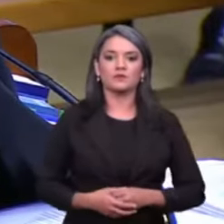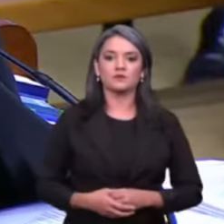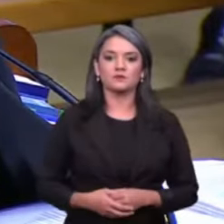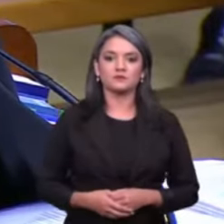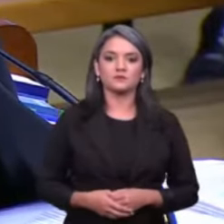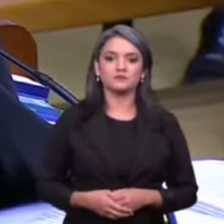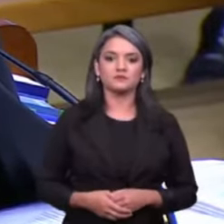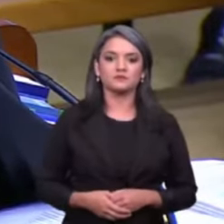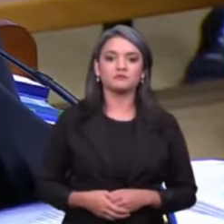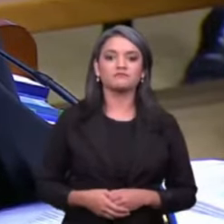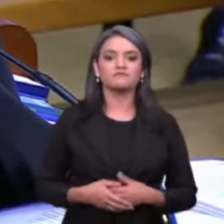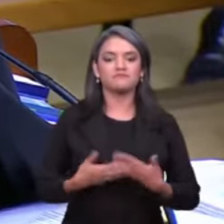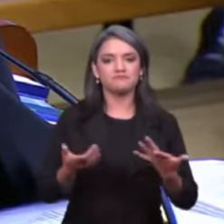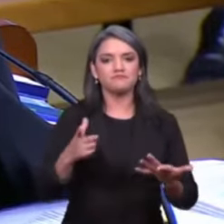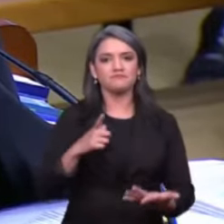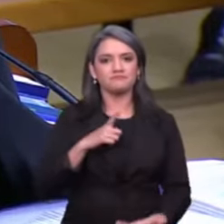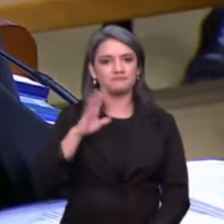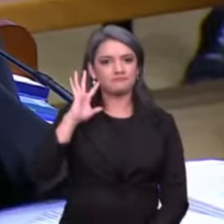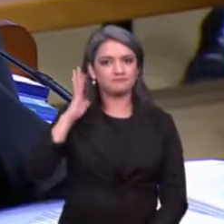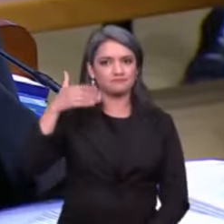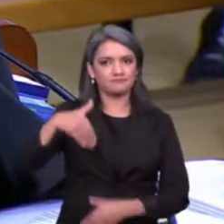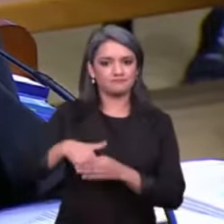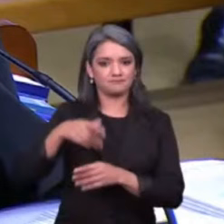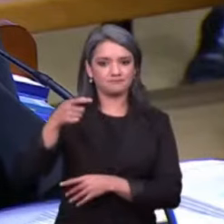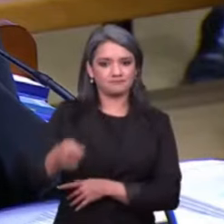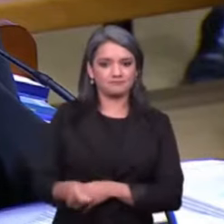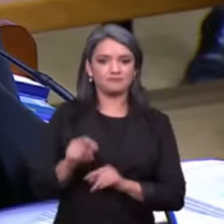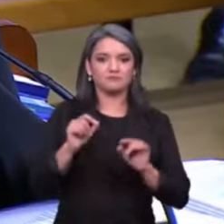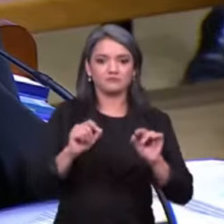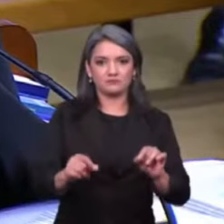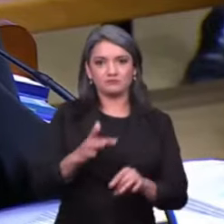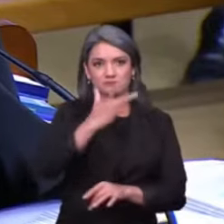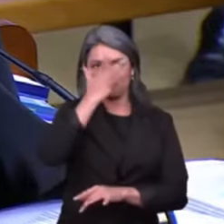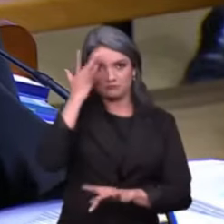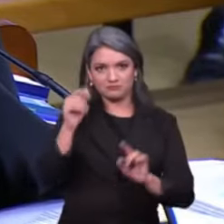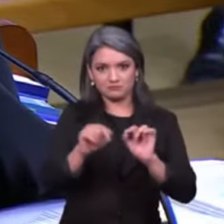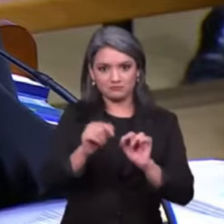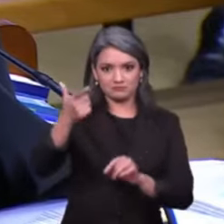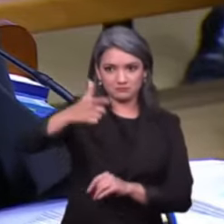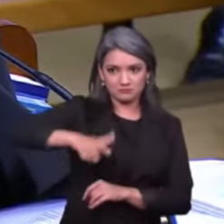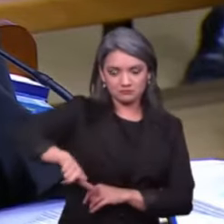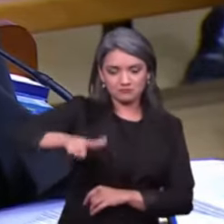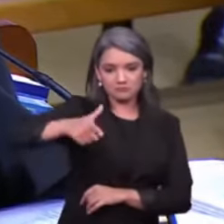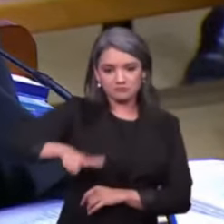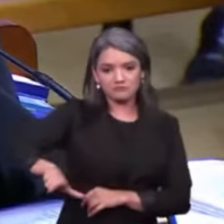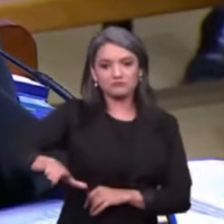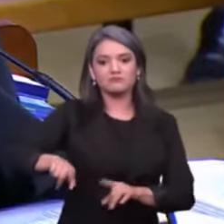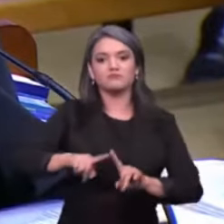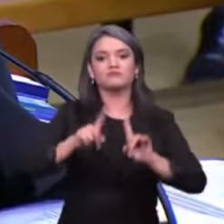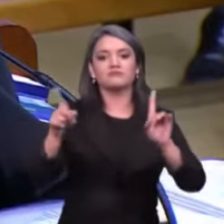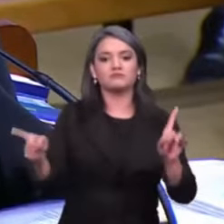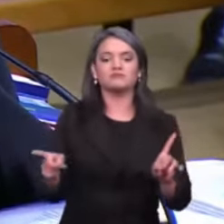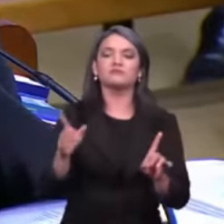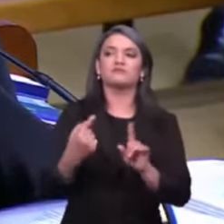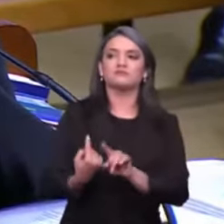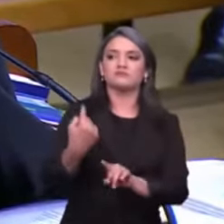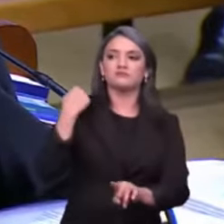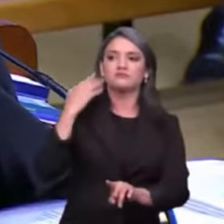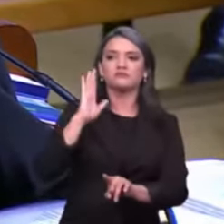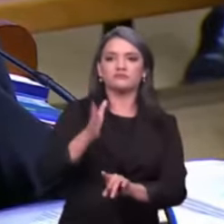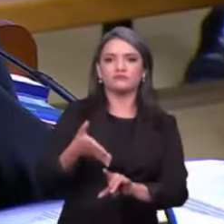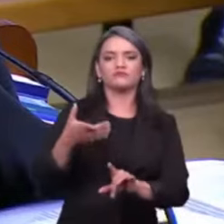onde consta do acórdão reincidência assentada em anterior registro da incidência do